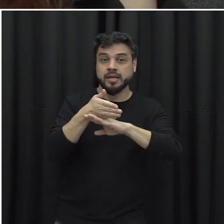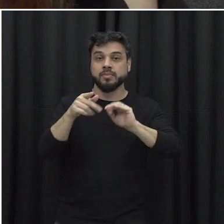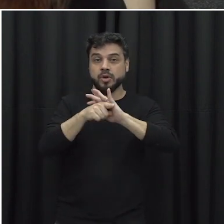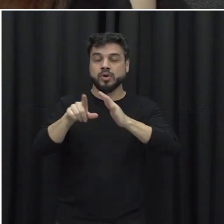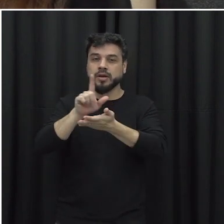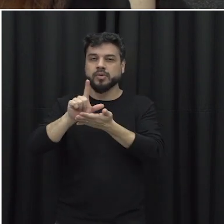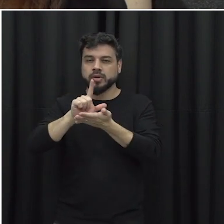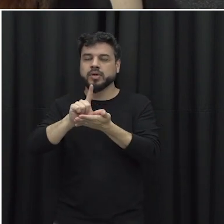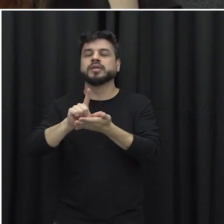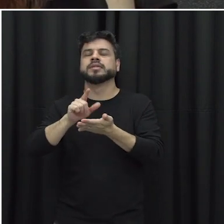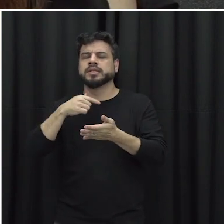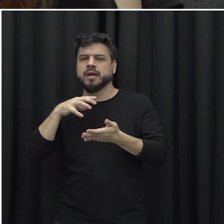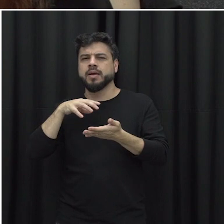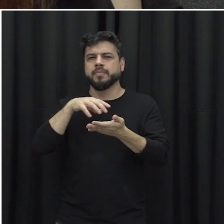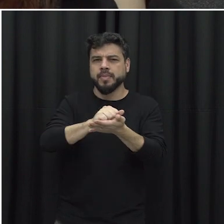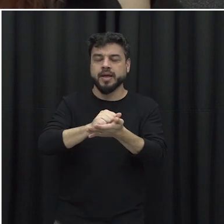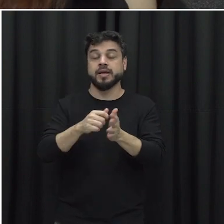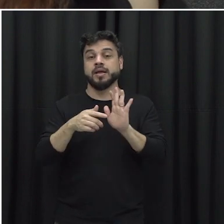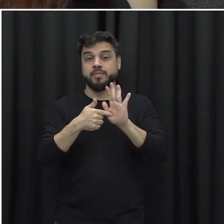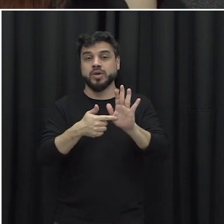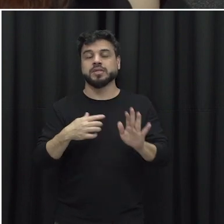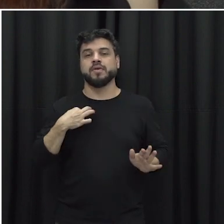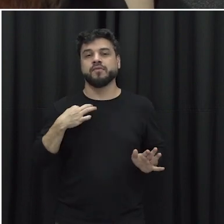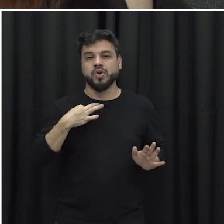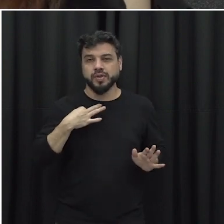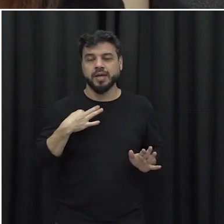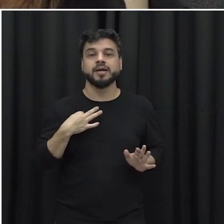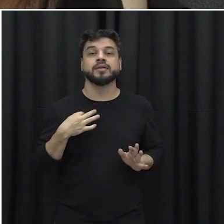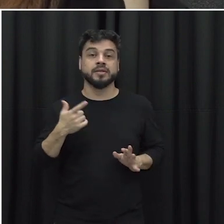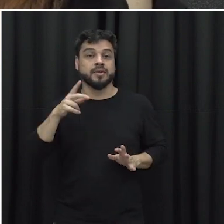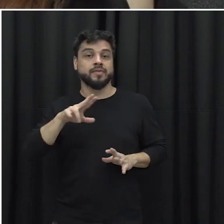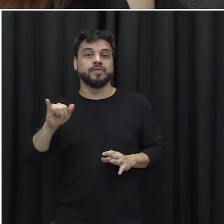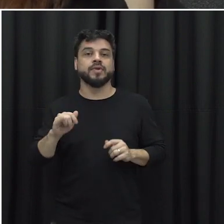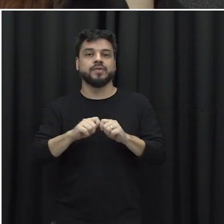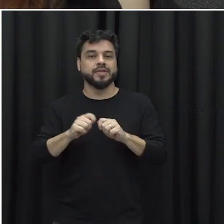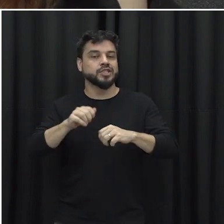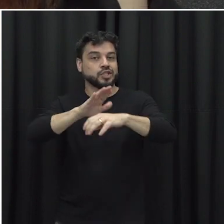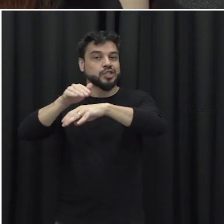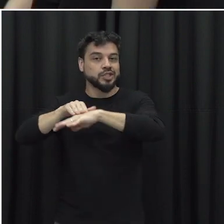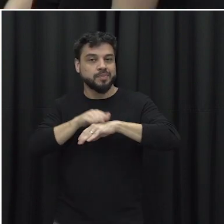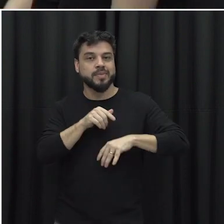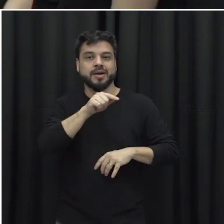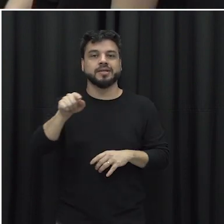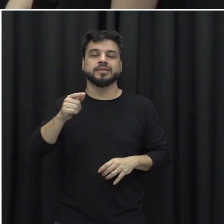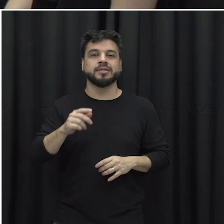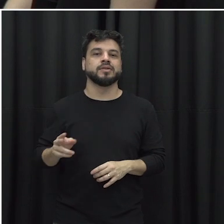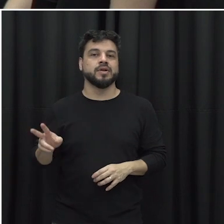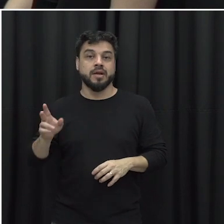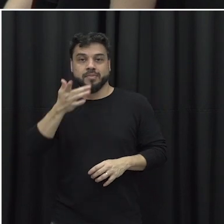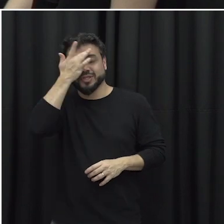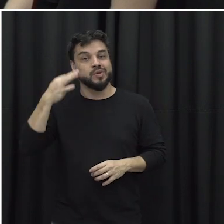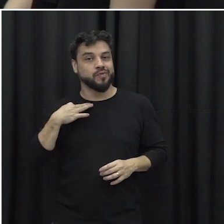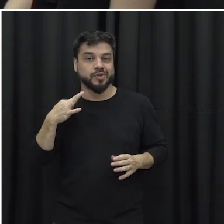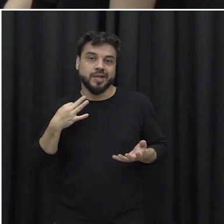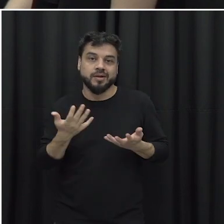Instagram do laboratório e se voluntariar aí, que a gente está captando voluntários. E se alguém quiser